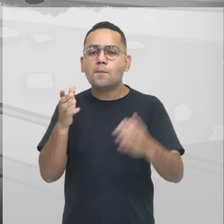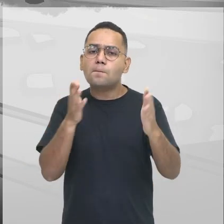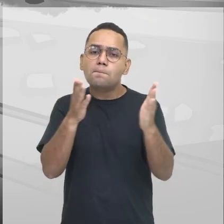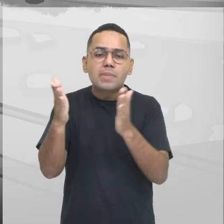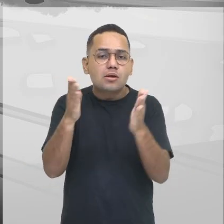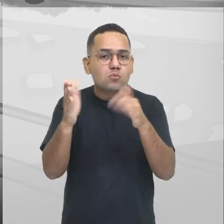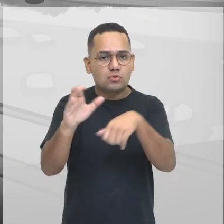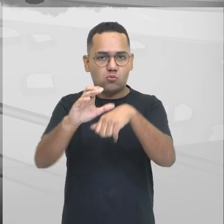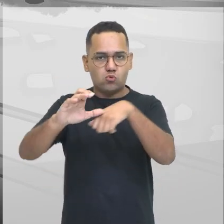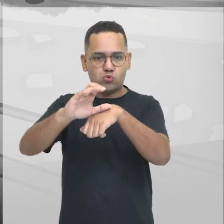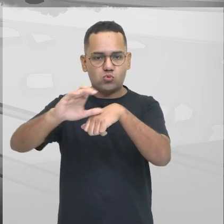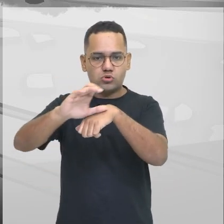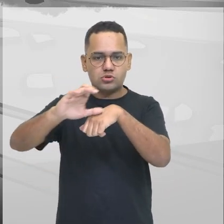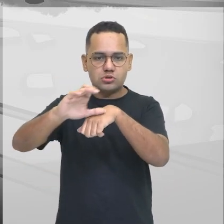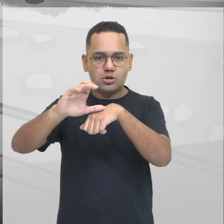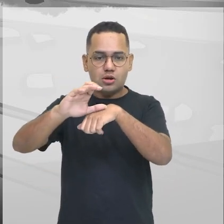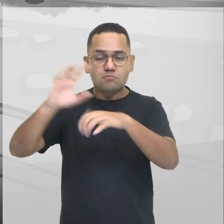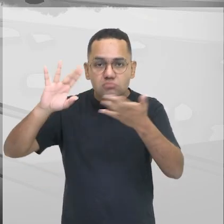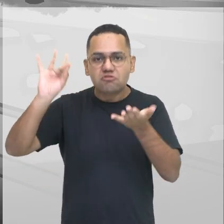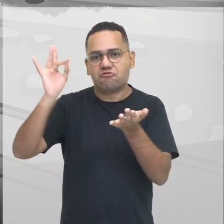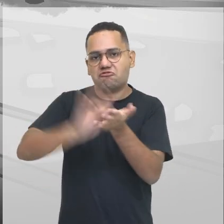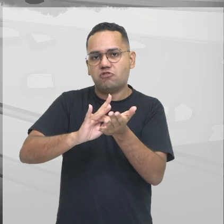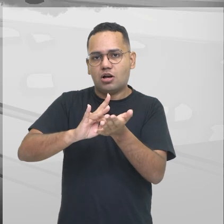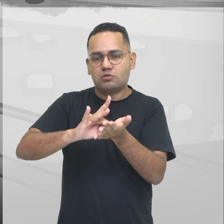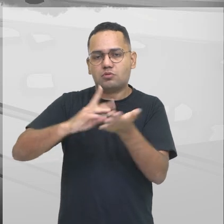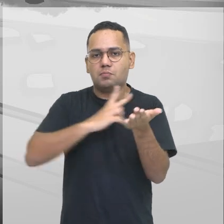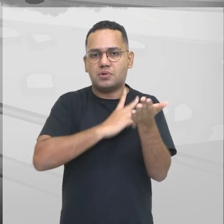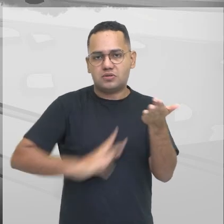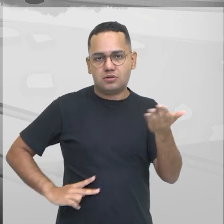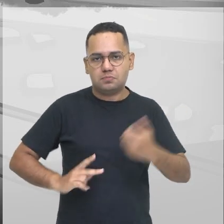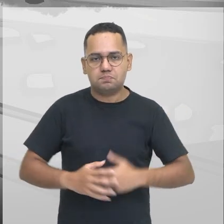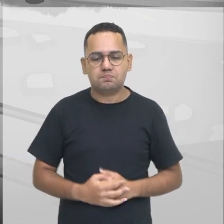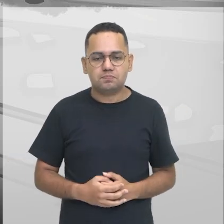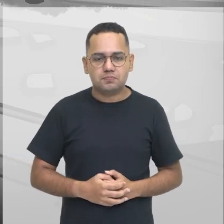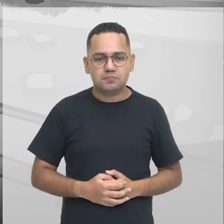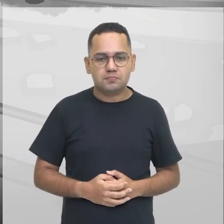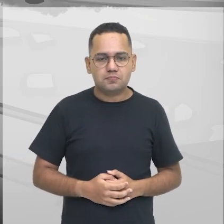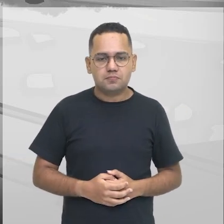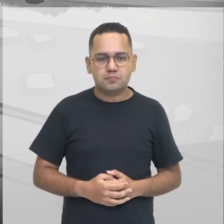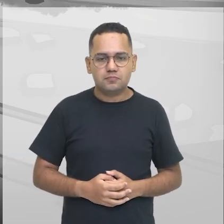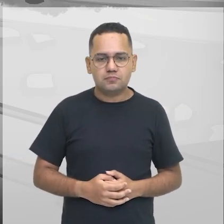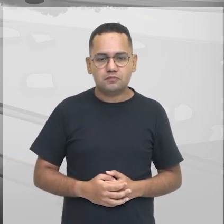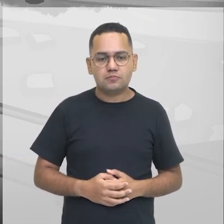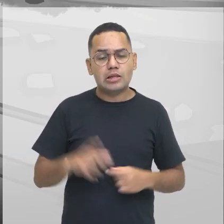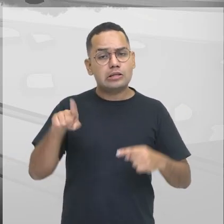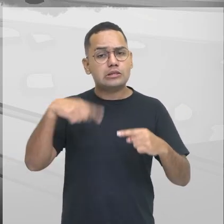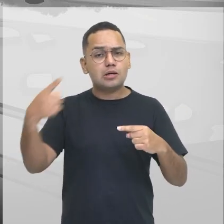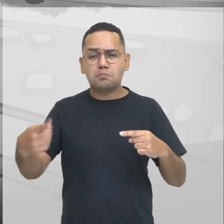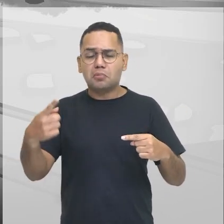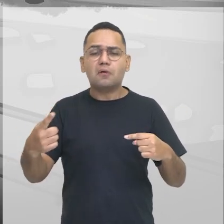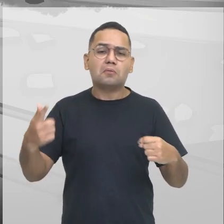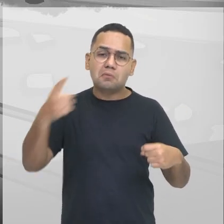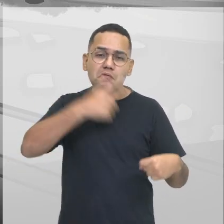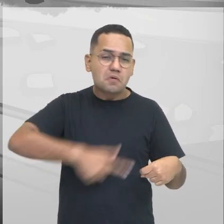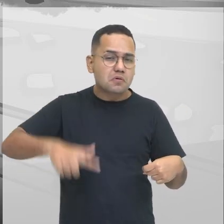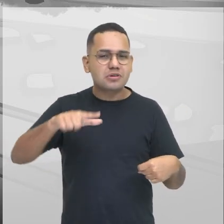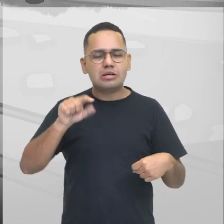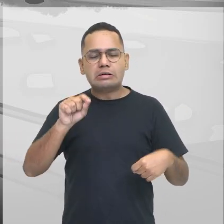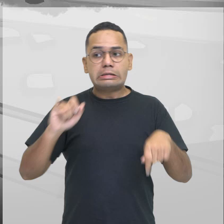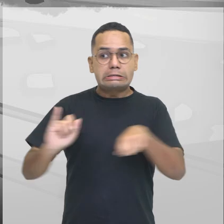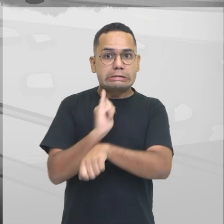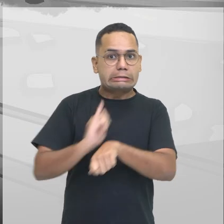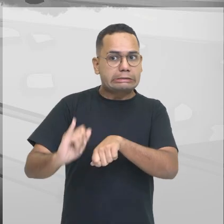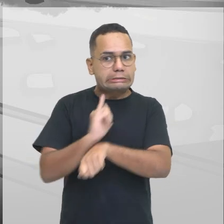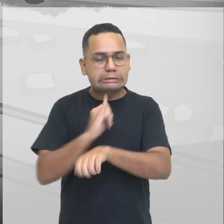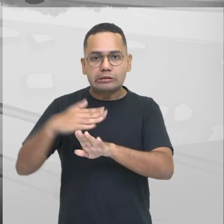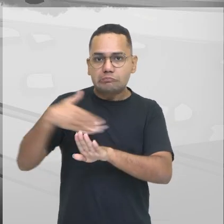constitucional, onde ele se torna um presidente constitucional. Após isso, ele consegue dar um golpe de Estado, tá, gente? E